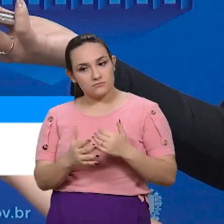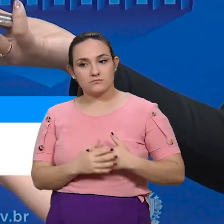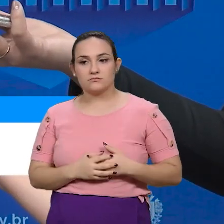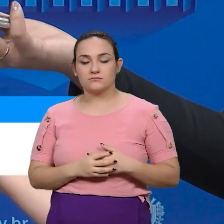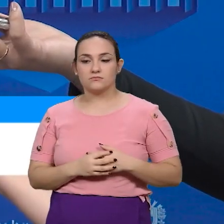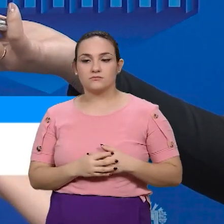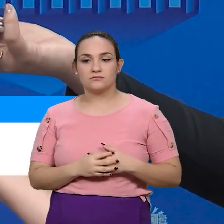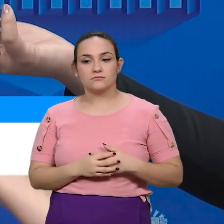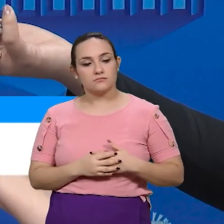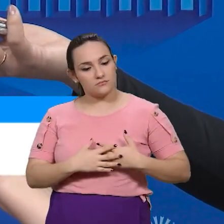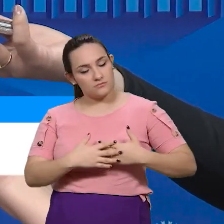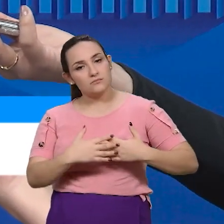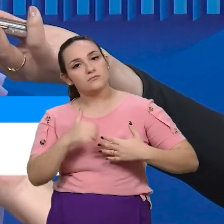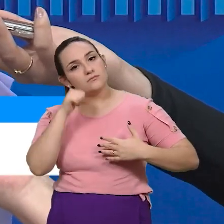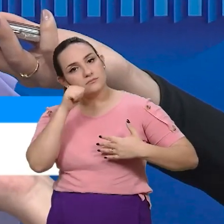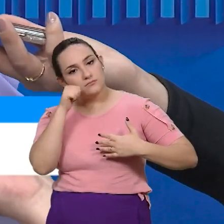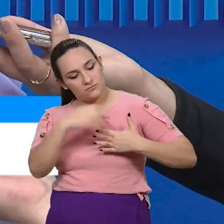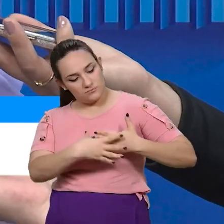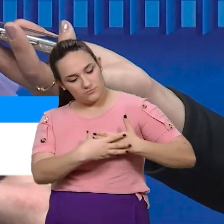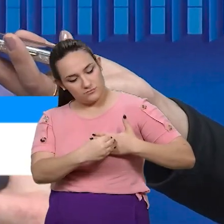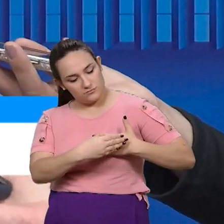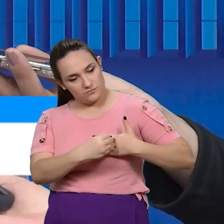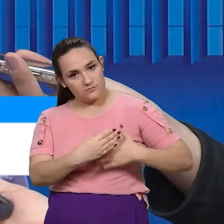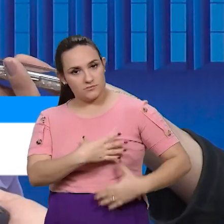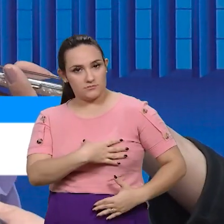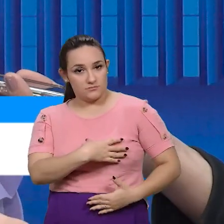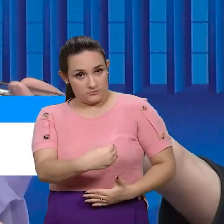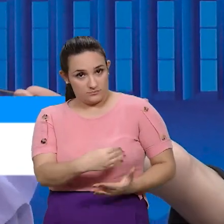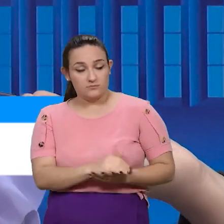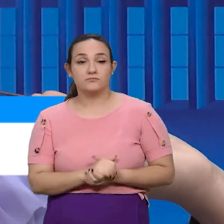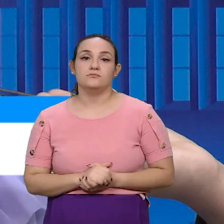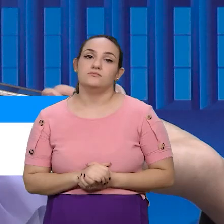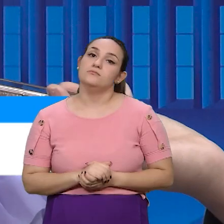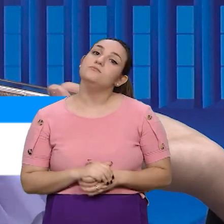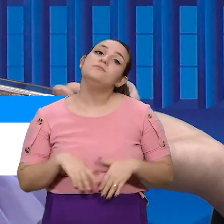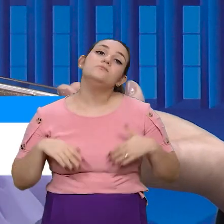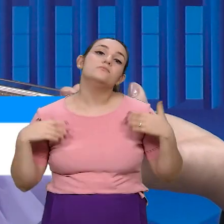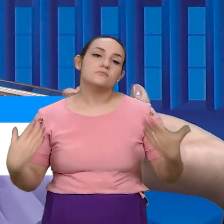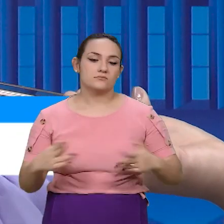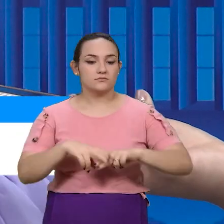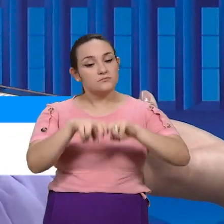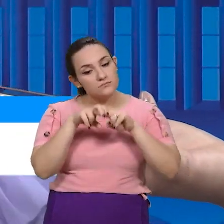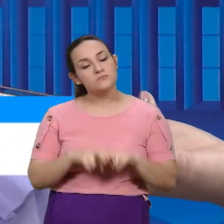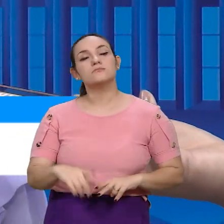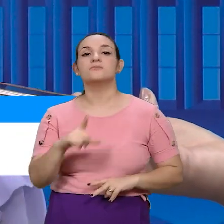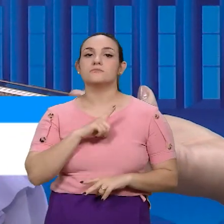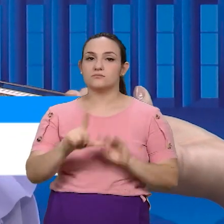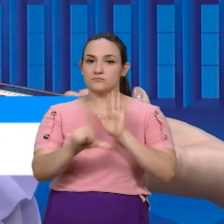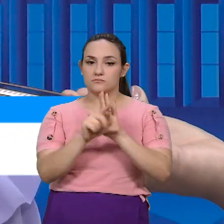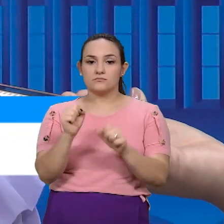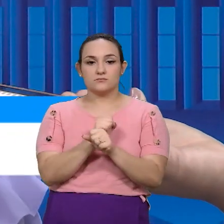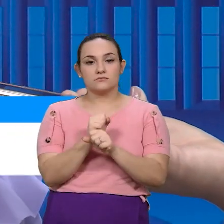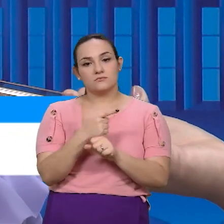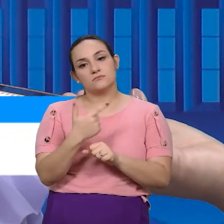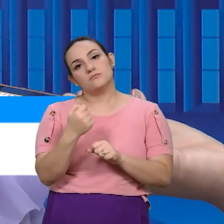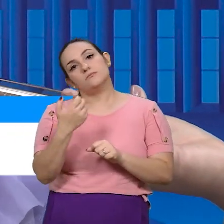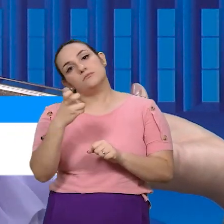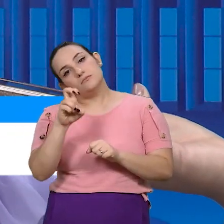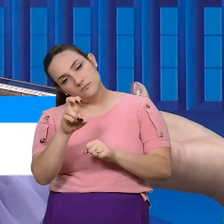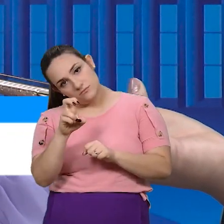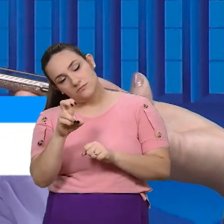com certeza, de estimular o aleitamento materno. E nesse sentido, nós temos uma lei em